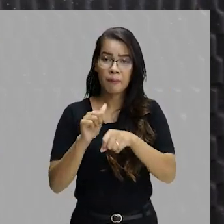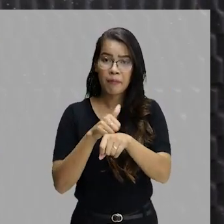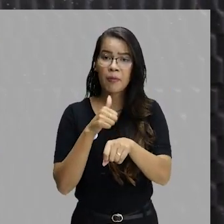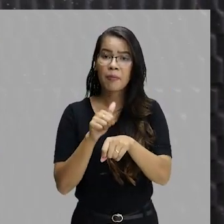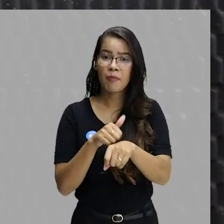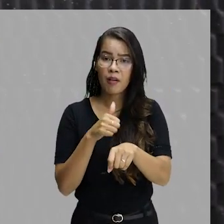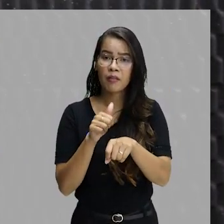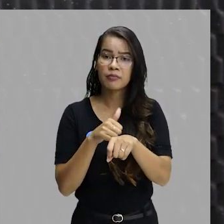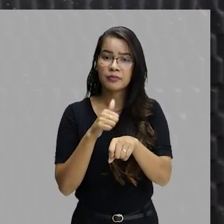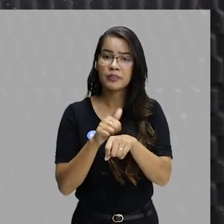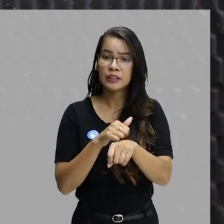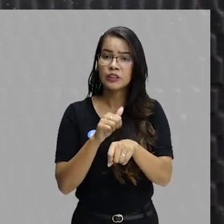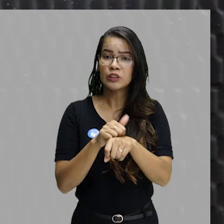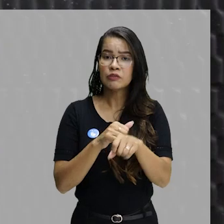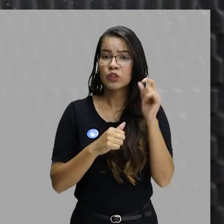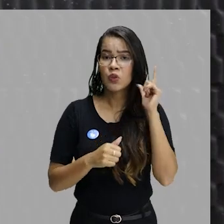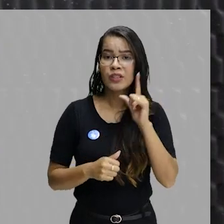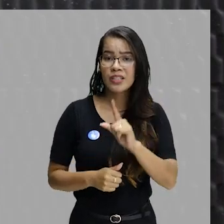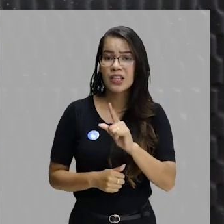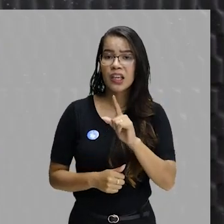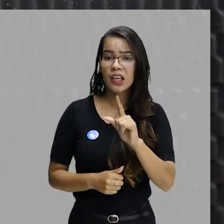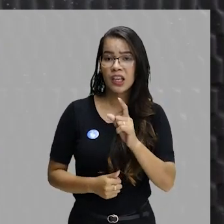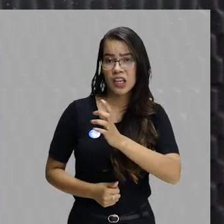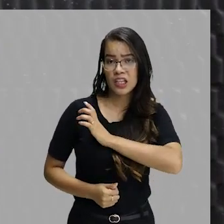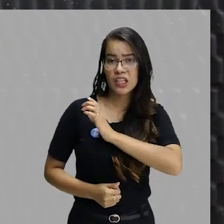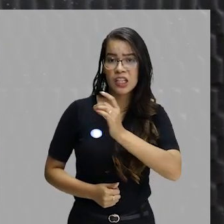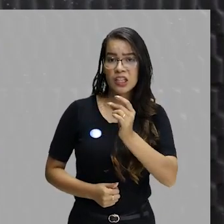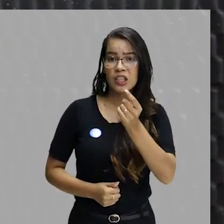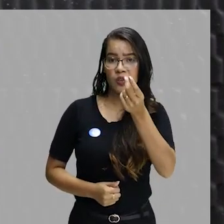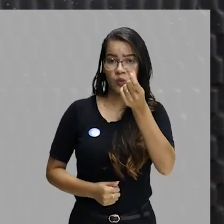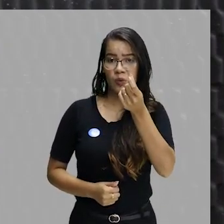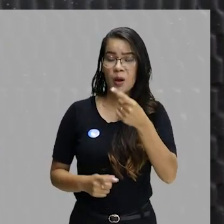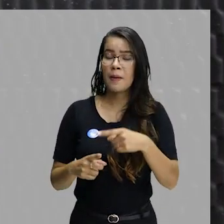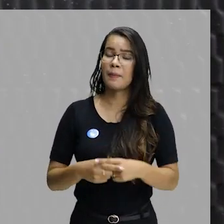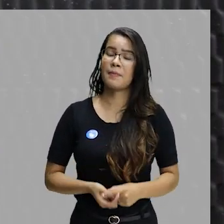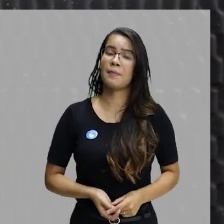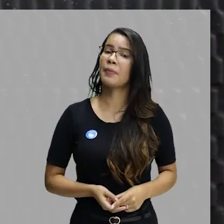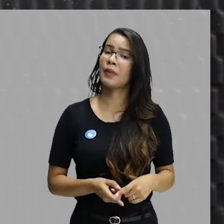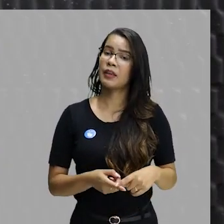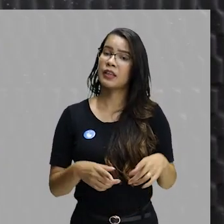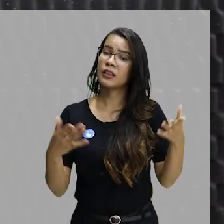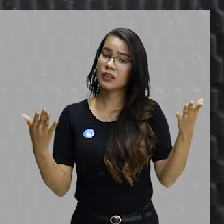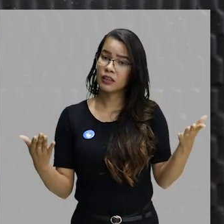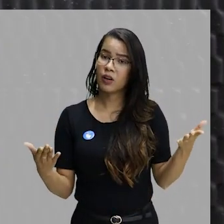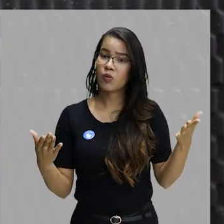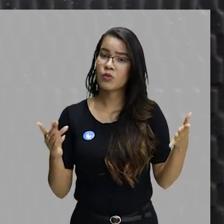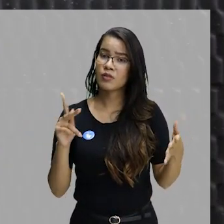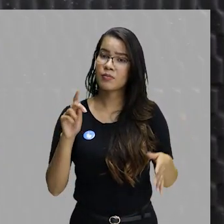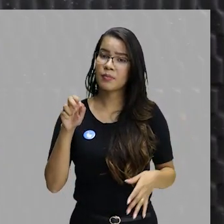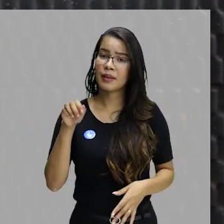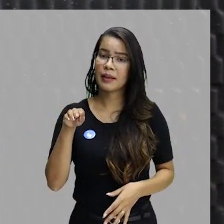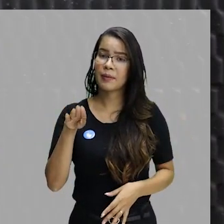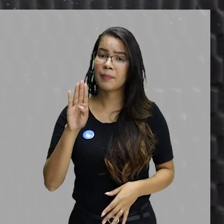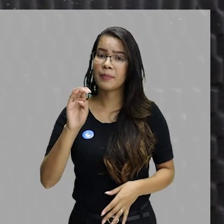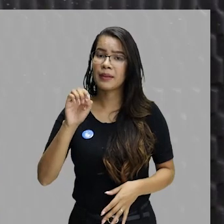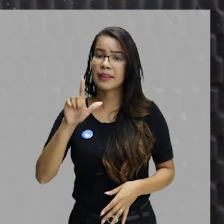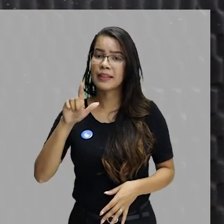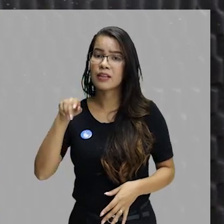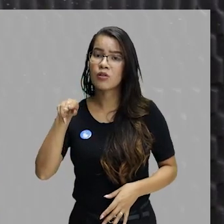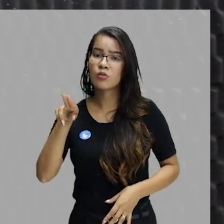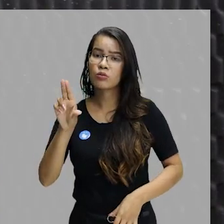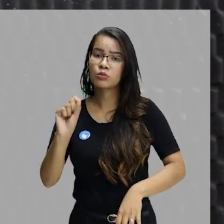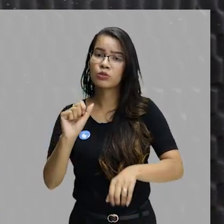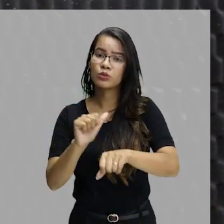vão chegar a enriquecer, uma minoria deles. Inclusive, esses plebeus que conseguem enriquecer, essa